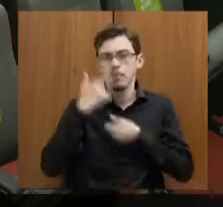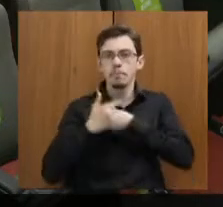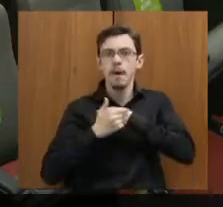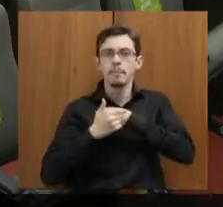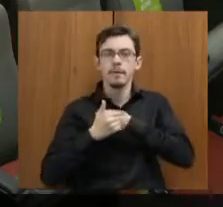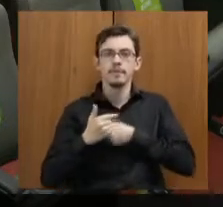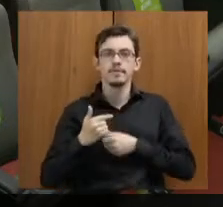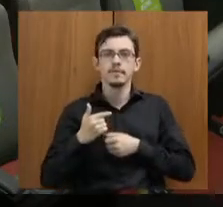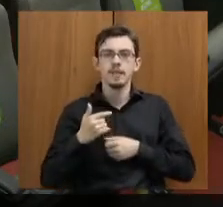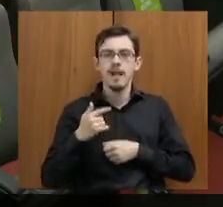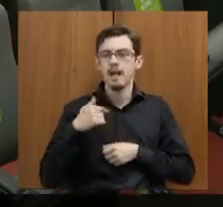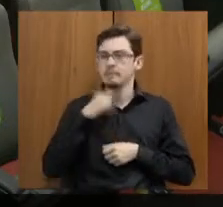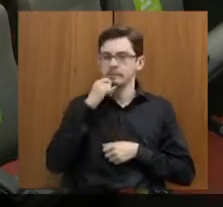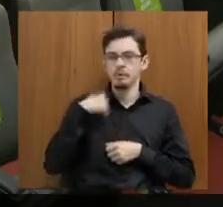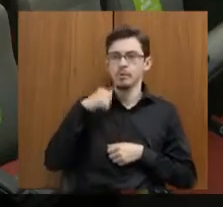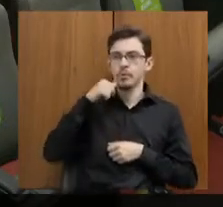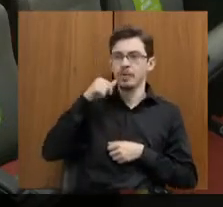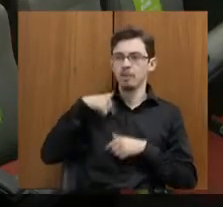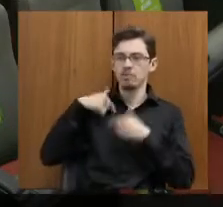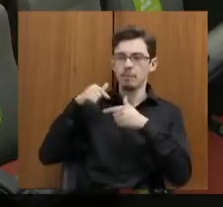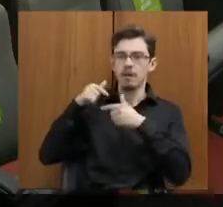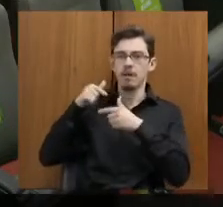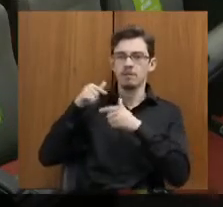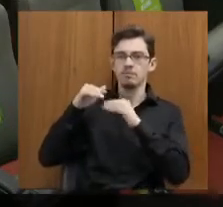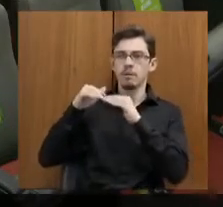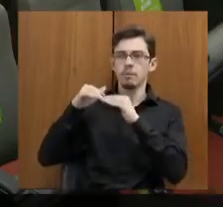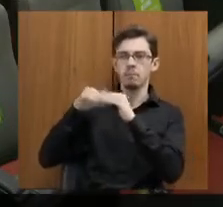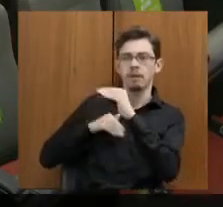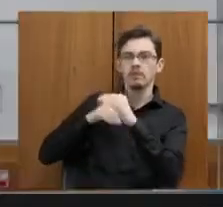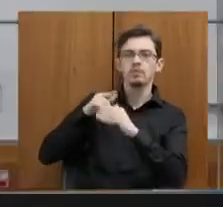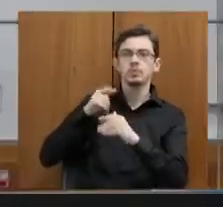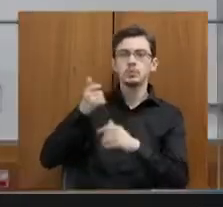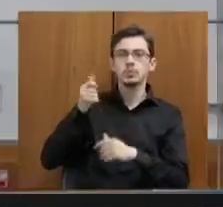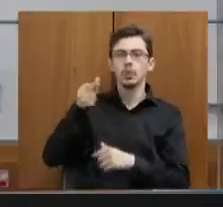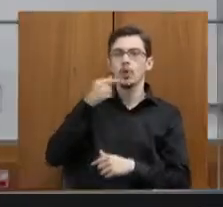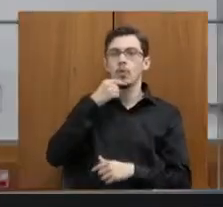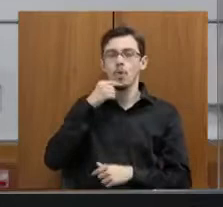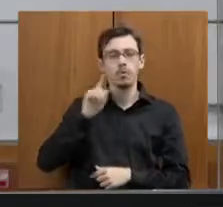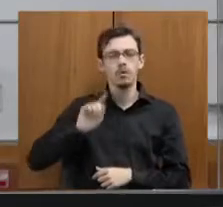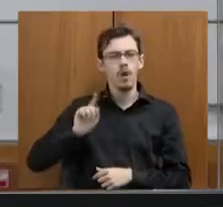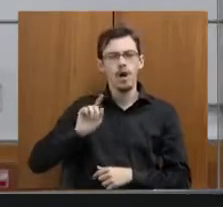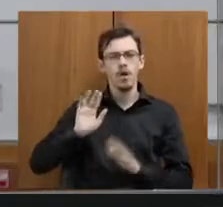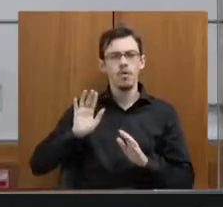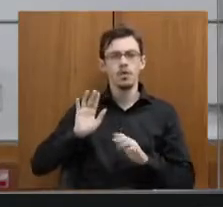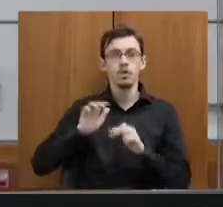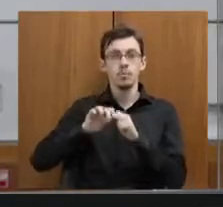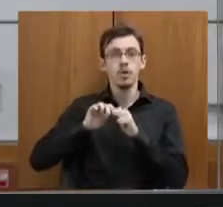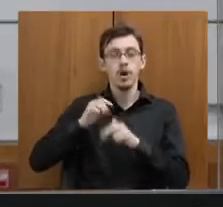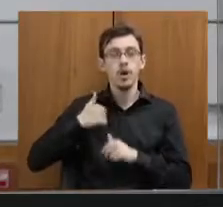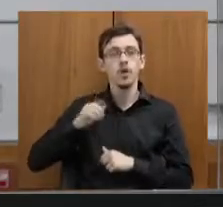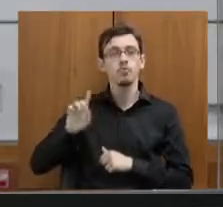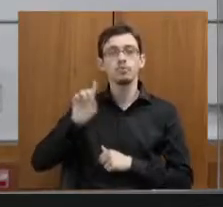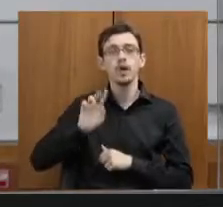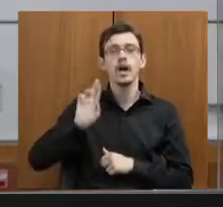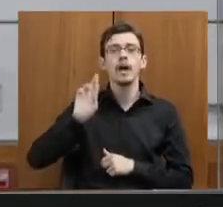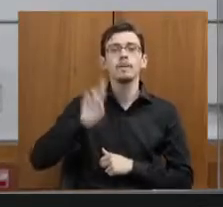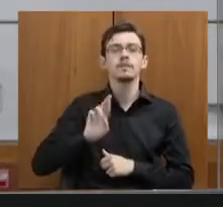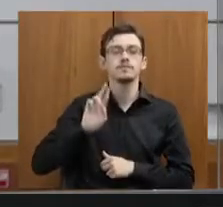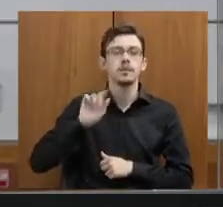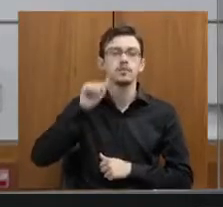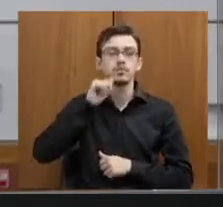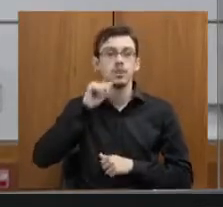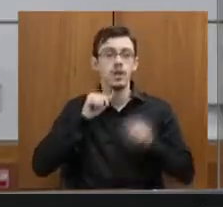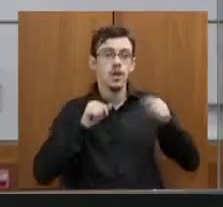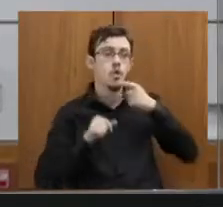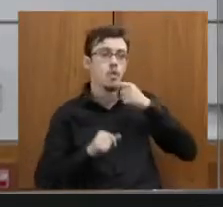eu sou menos que fulano de tal que é o homem não meu lugar é ali ou ali porque eu aqui só representação do feminino e